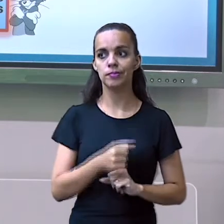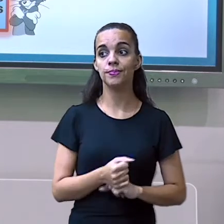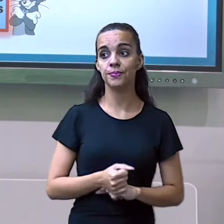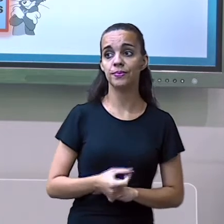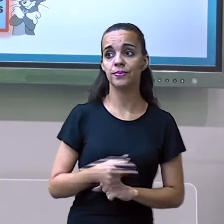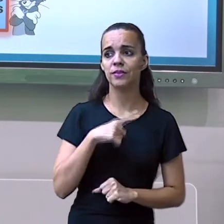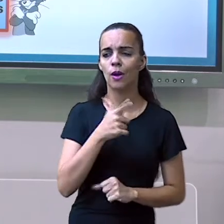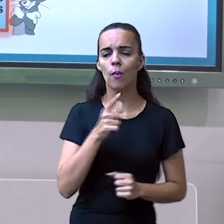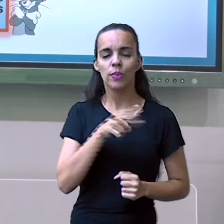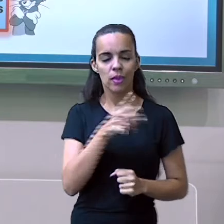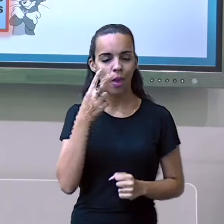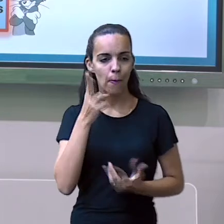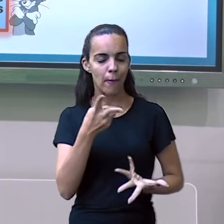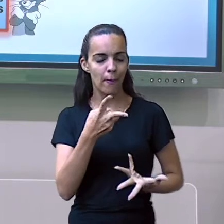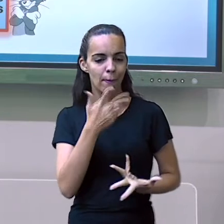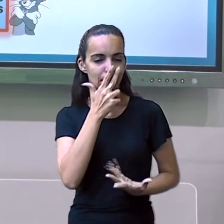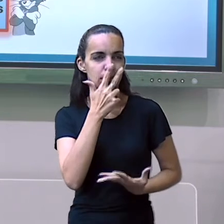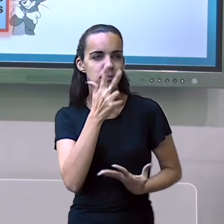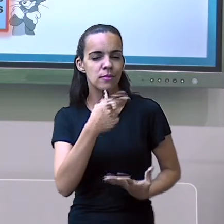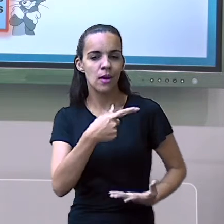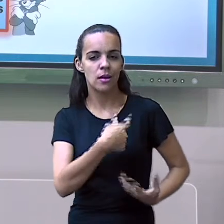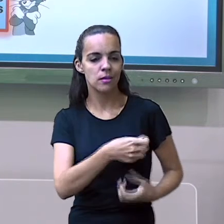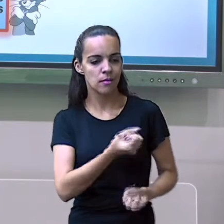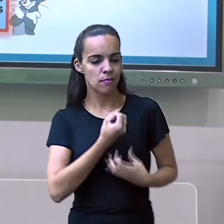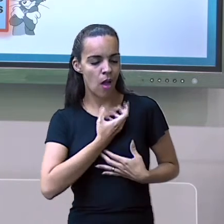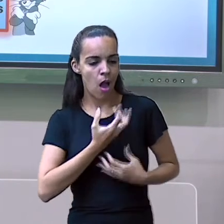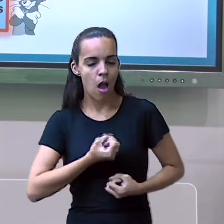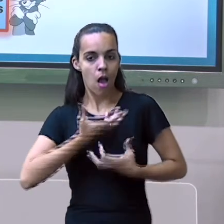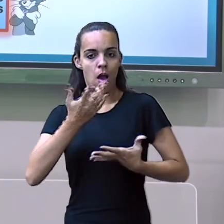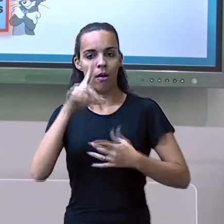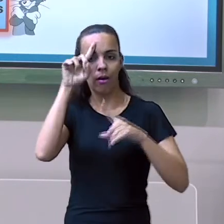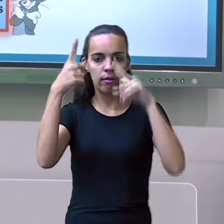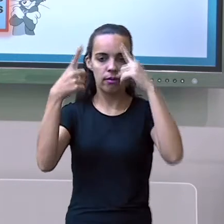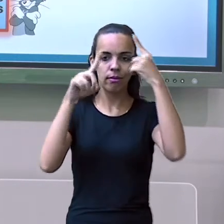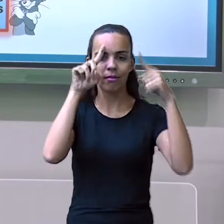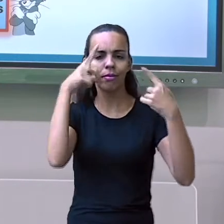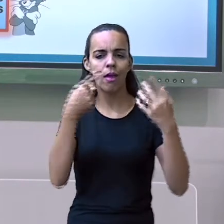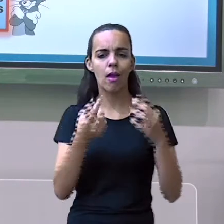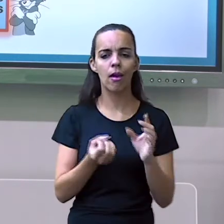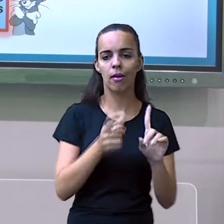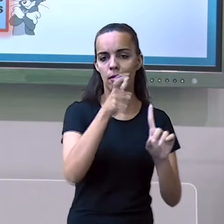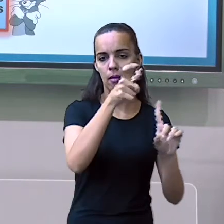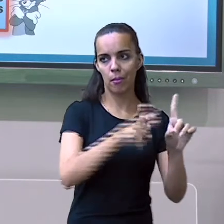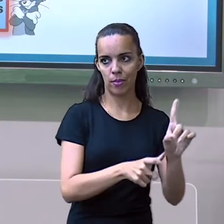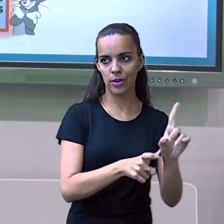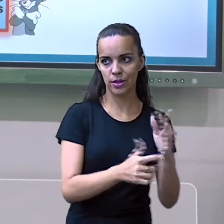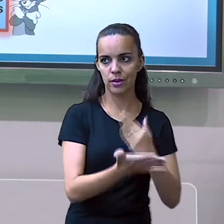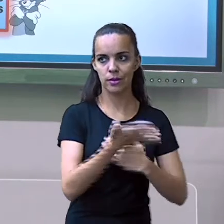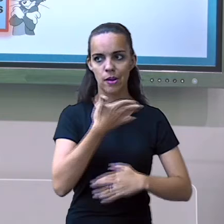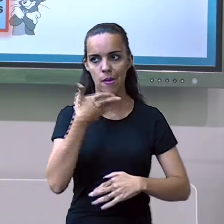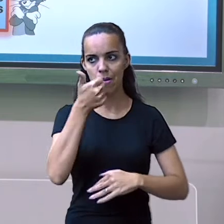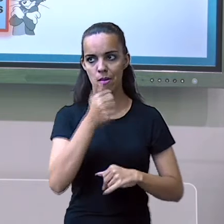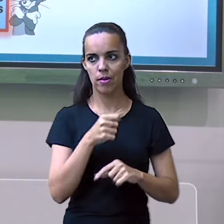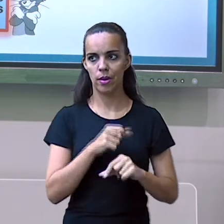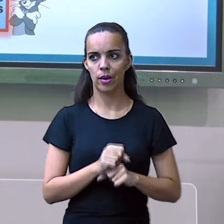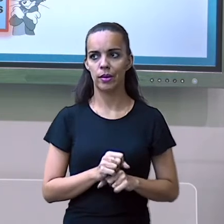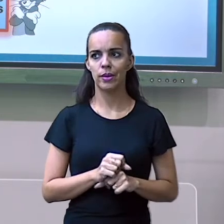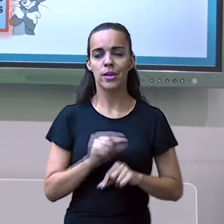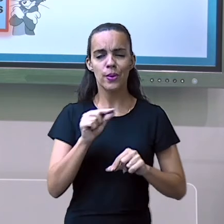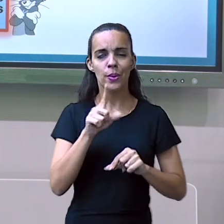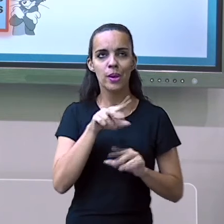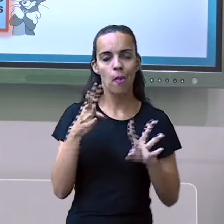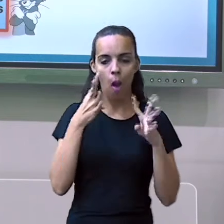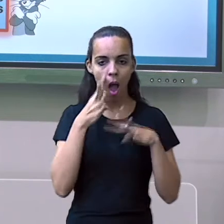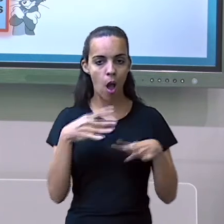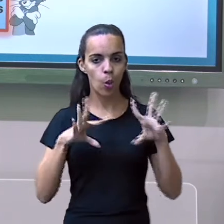de inspiração para diversos personagens no universo dos desenhos, o que encantou